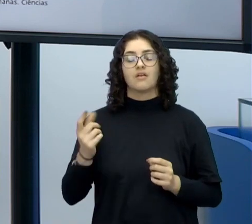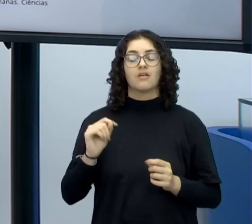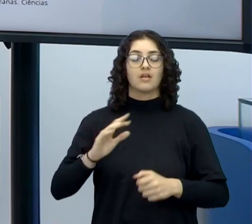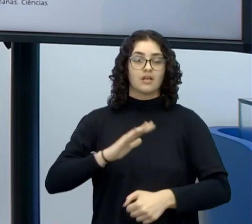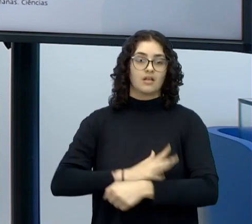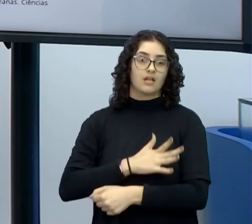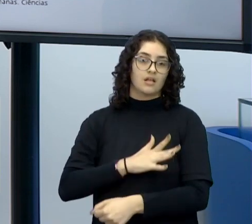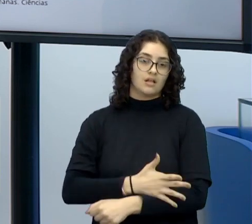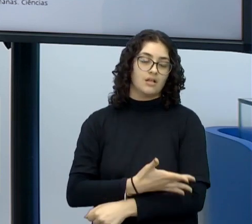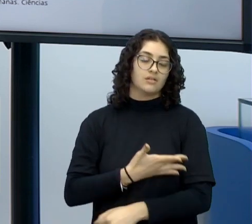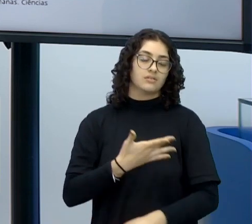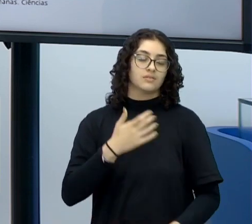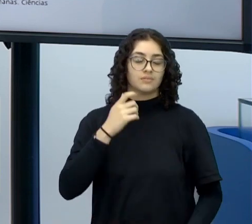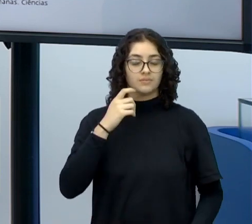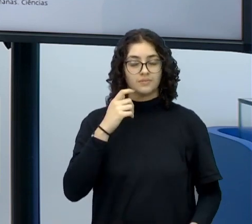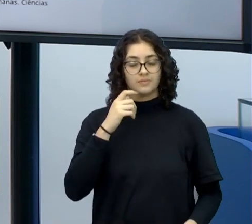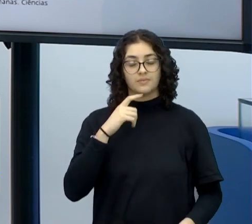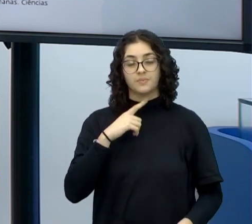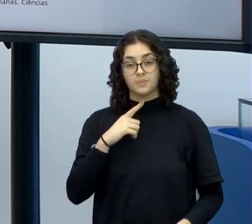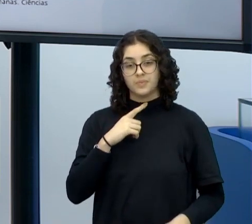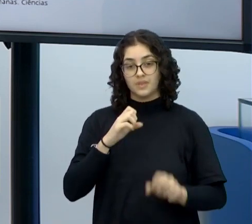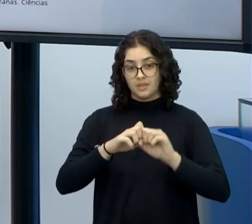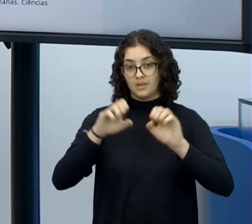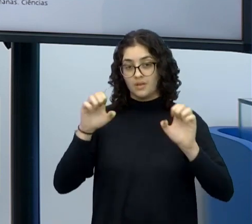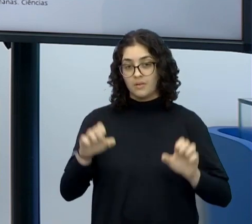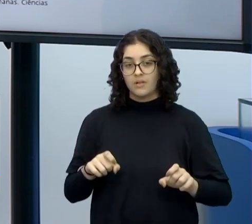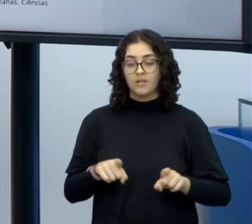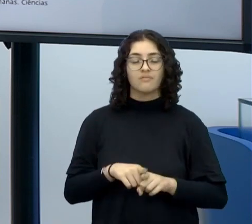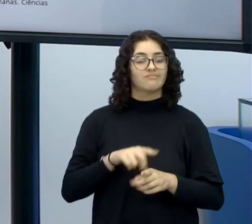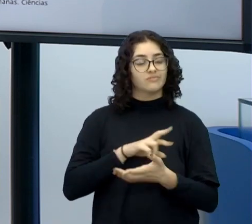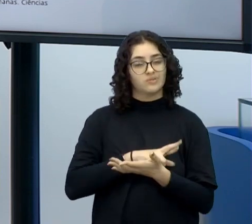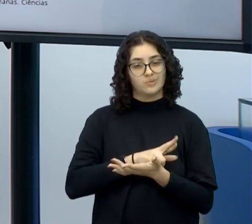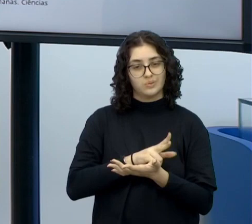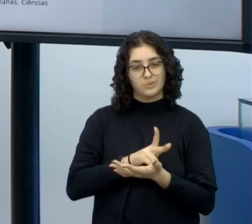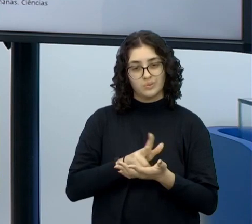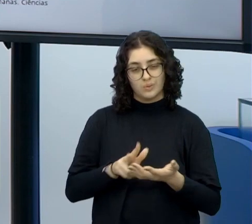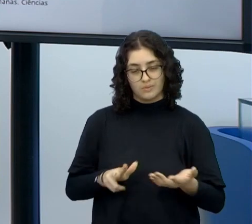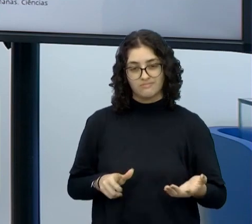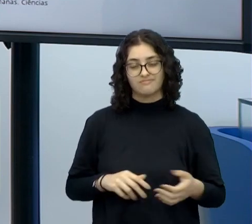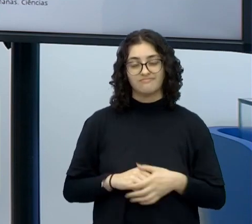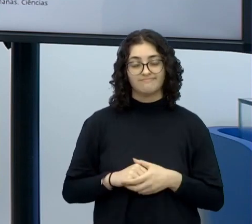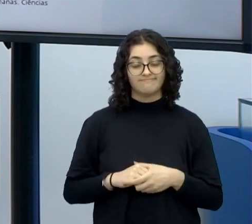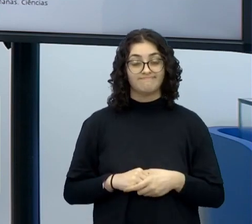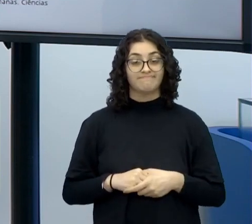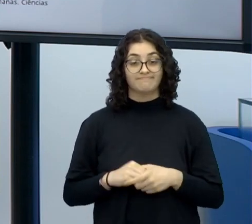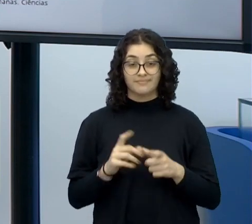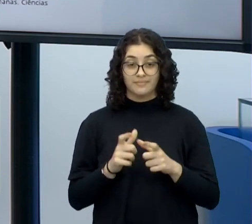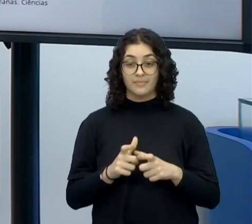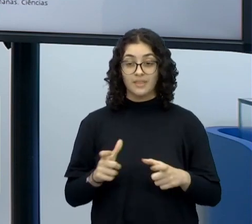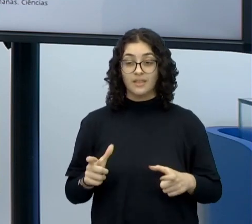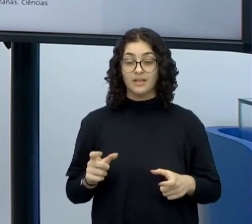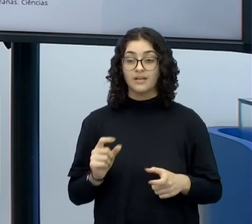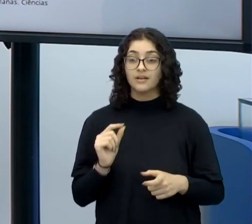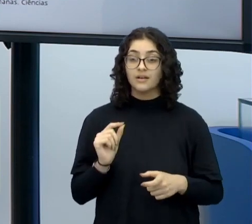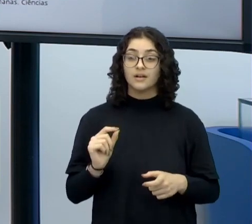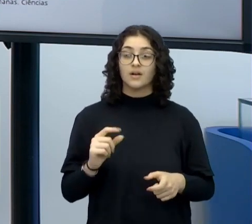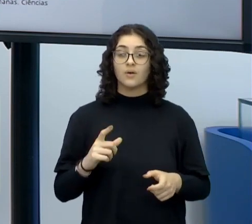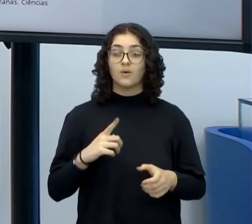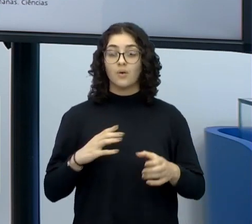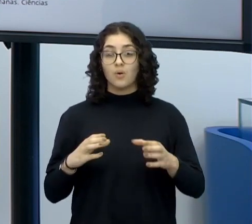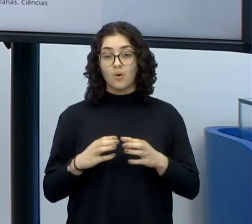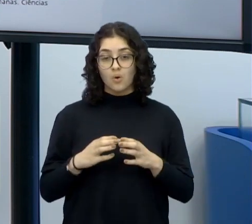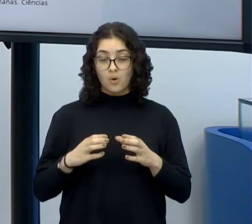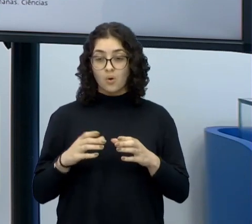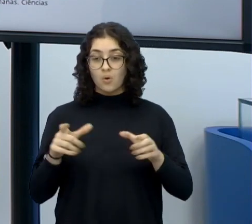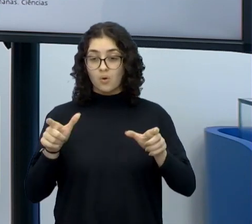racismo estrutural, racismo sistêmico e mais outras questões. Então, maioria, nesse sentido, é um grupo